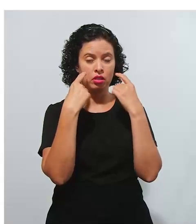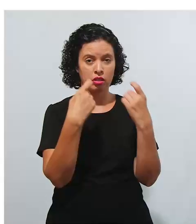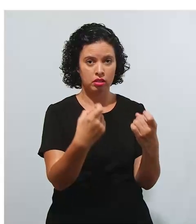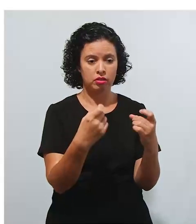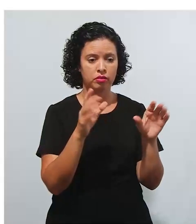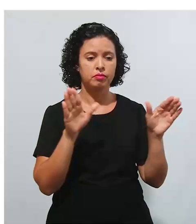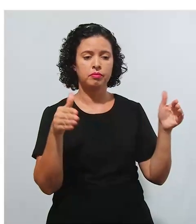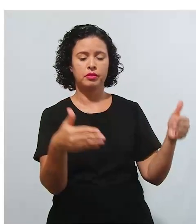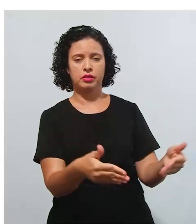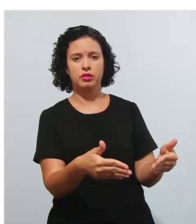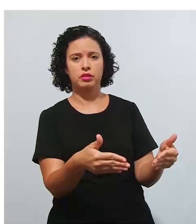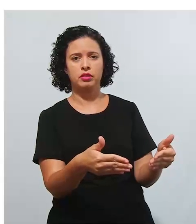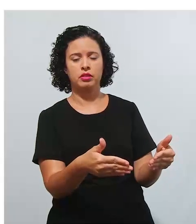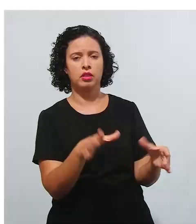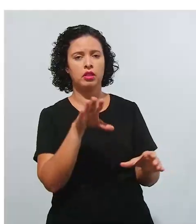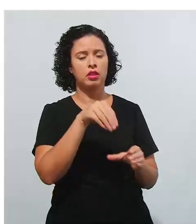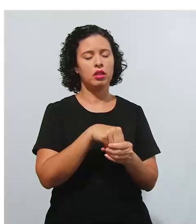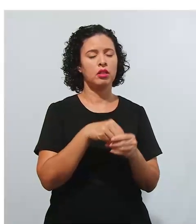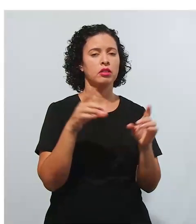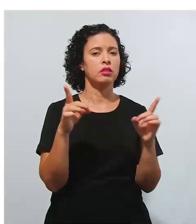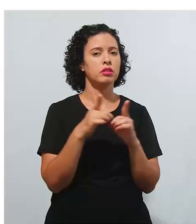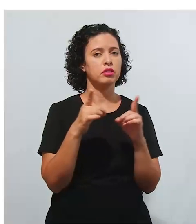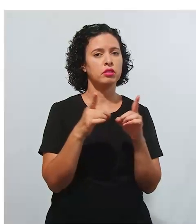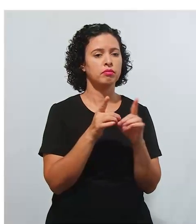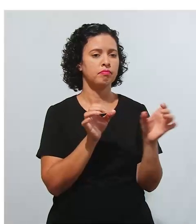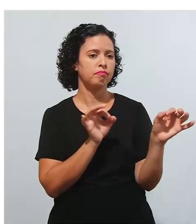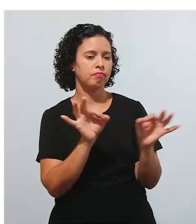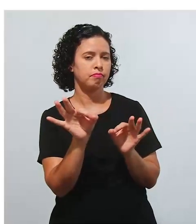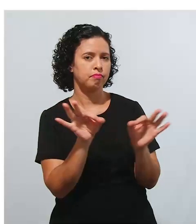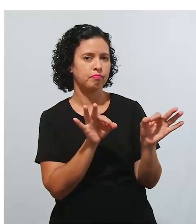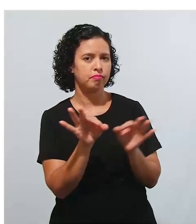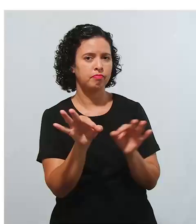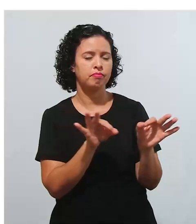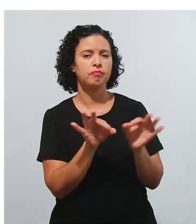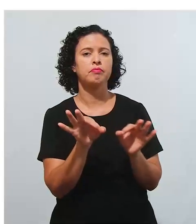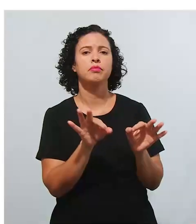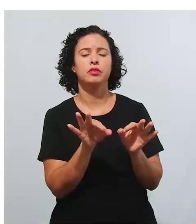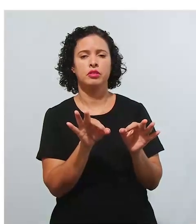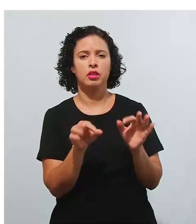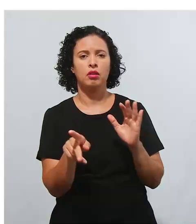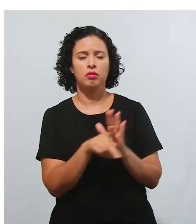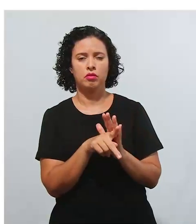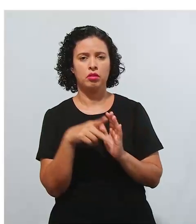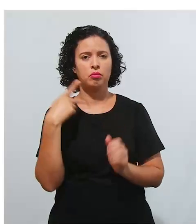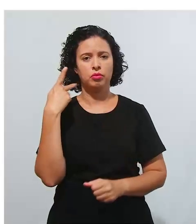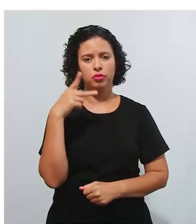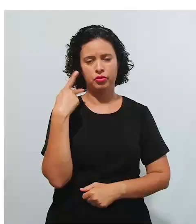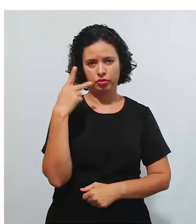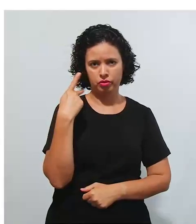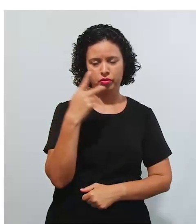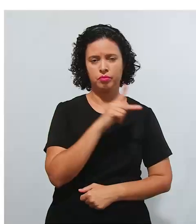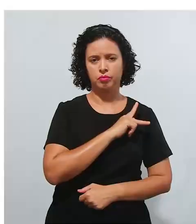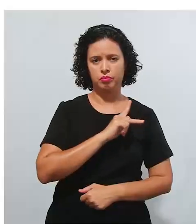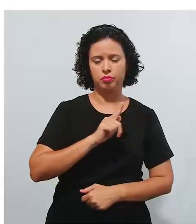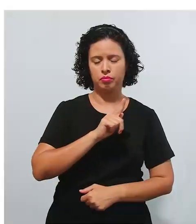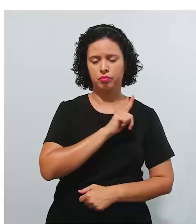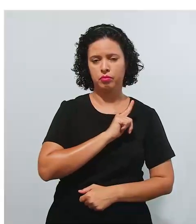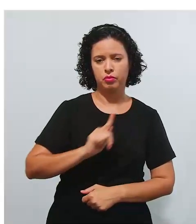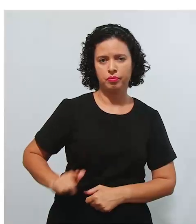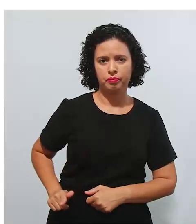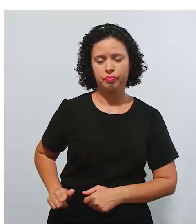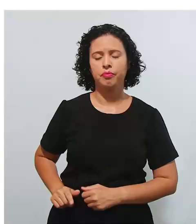interesses específicos dentro da dinâmica de planejamento e execução das políticas públicas